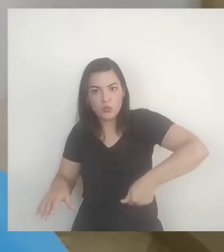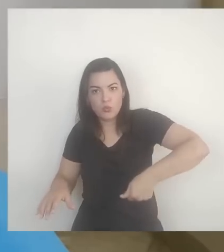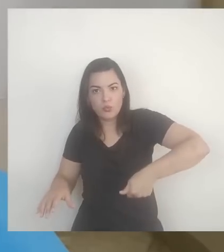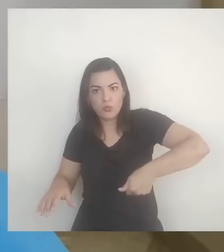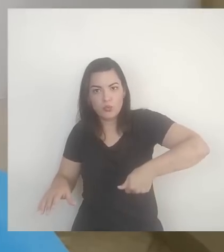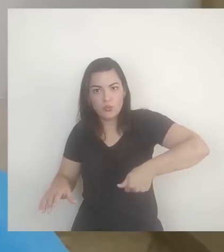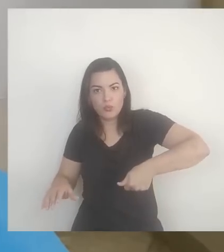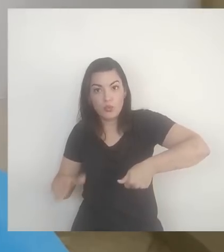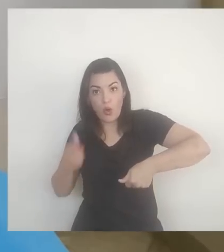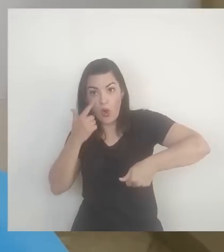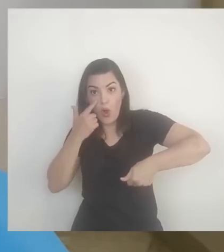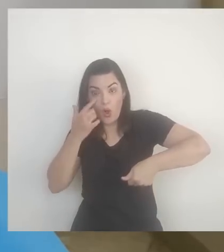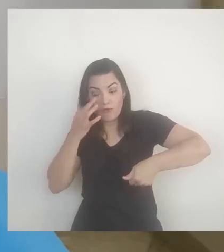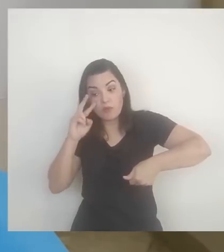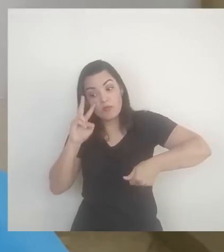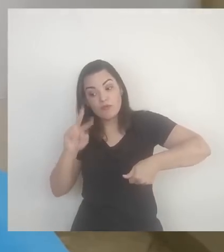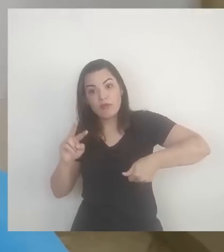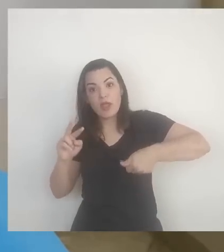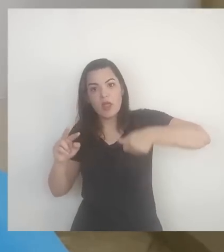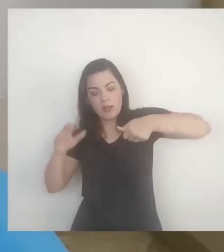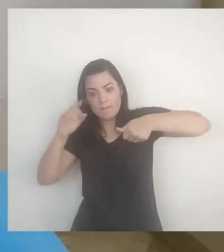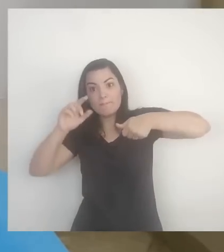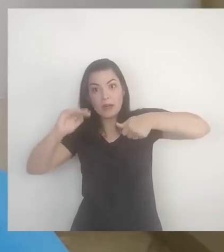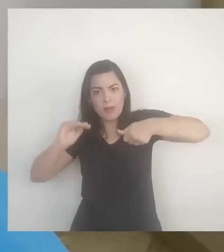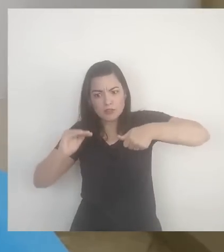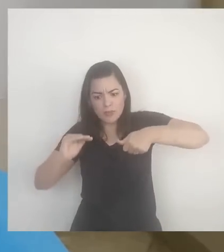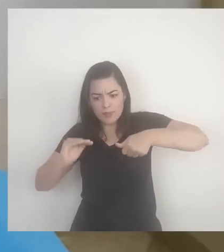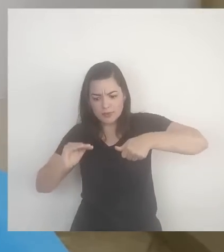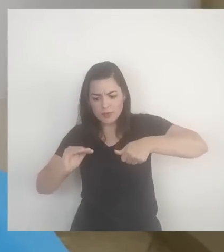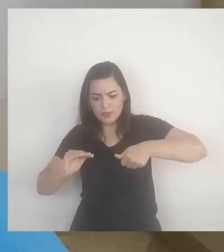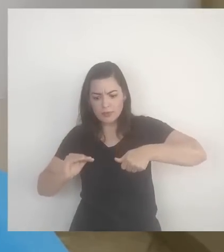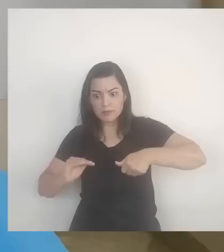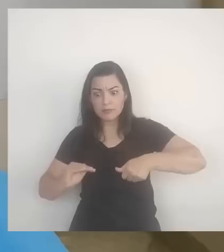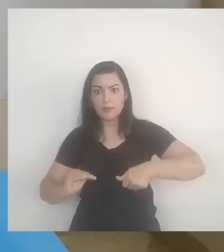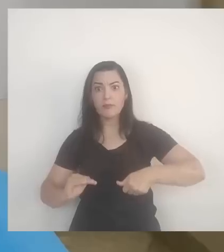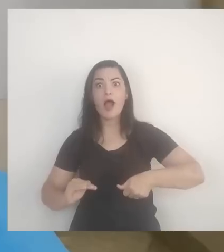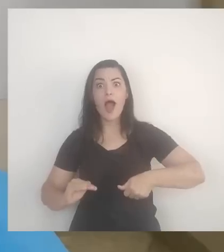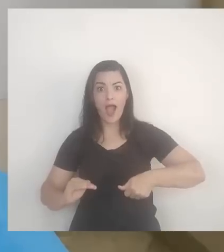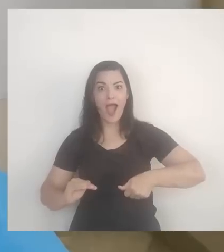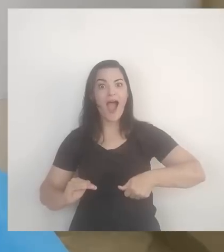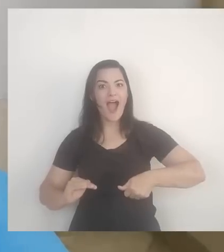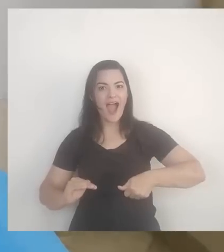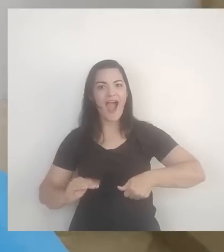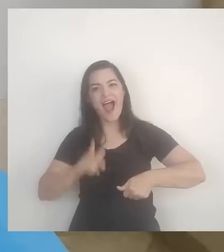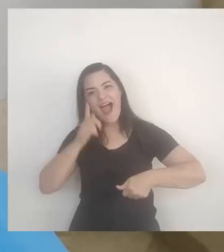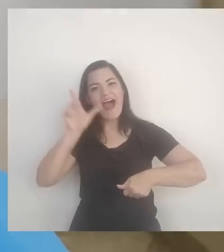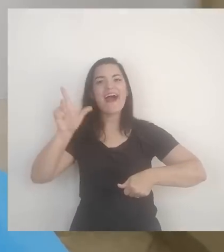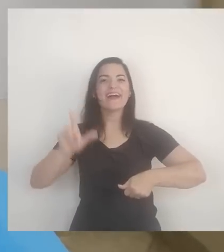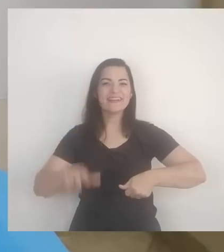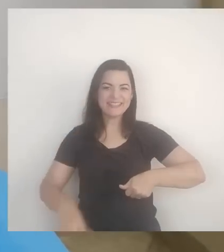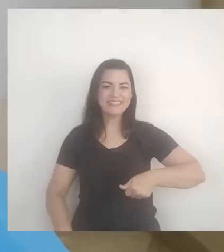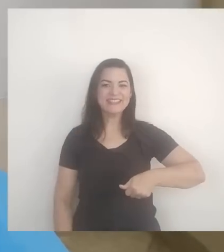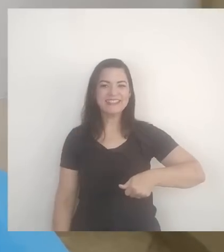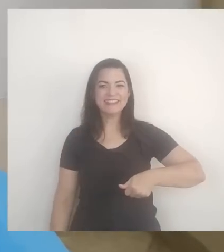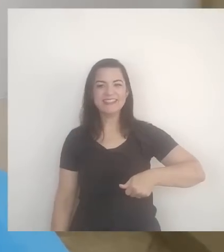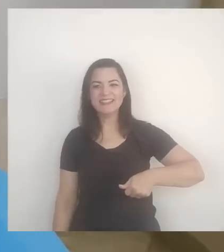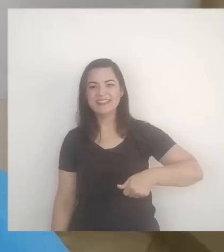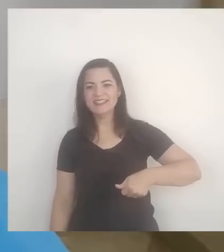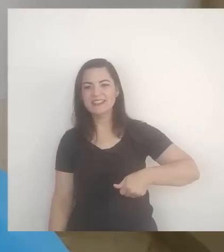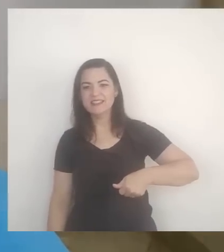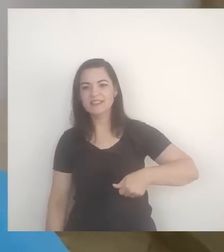ela e vamos ver se vai dar certo. Vamos, submarino! Desça, submarino! E